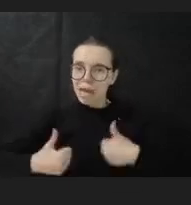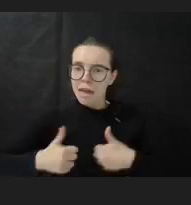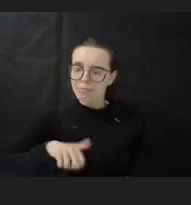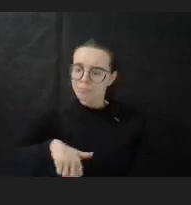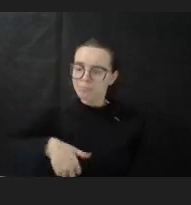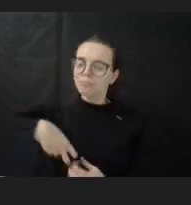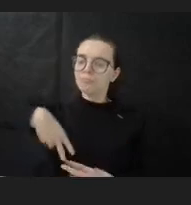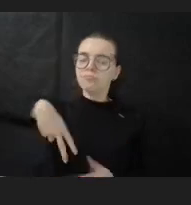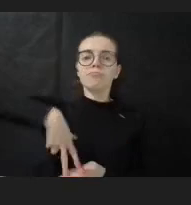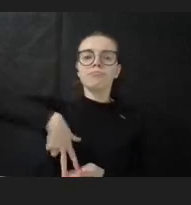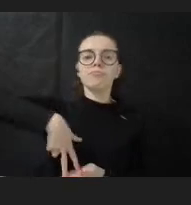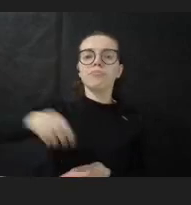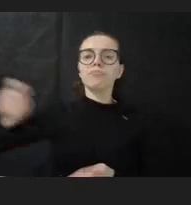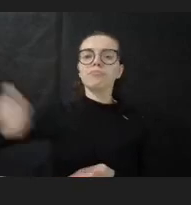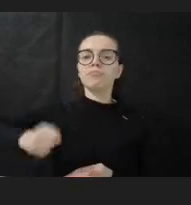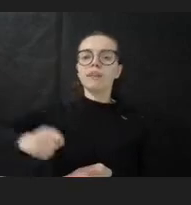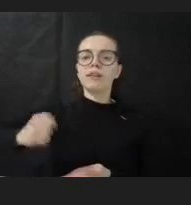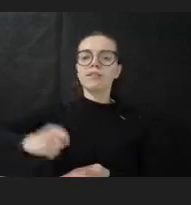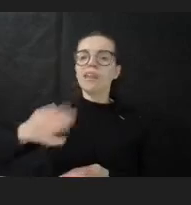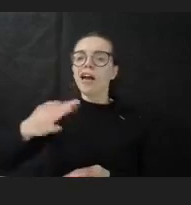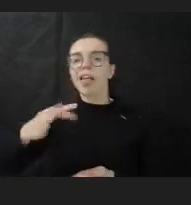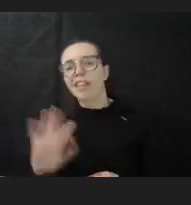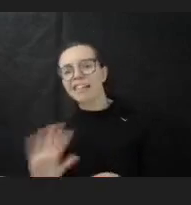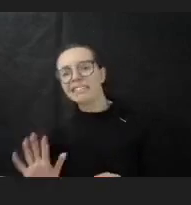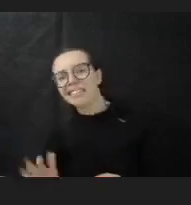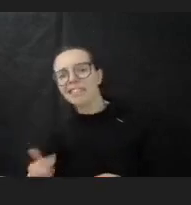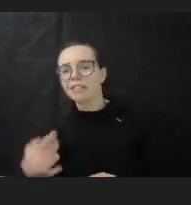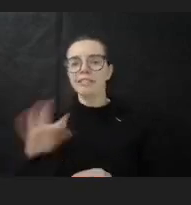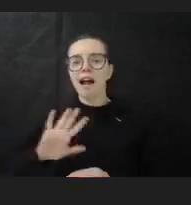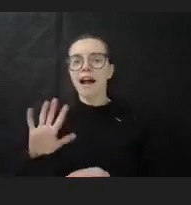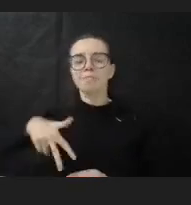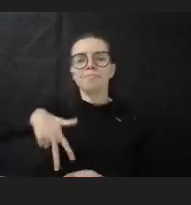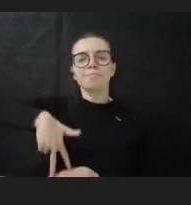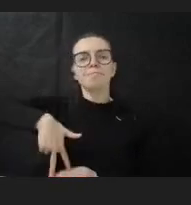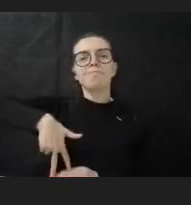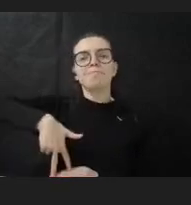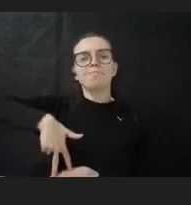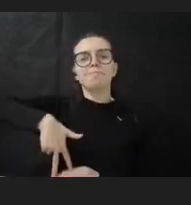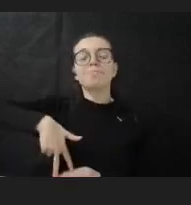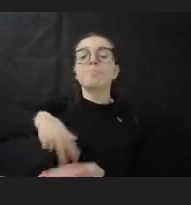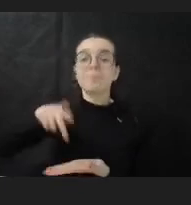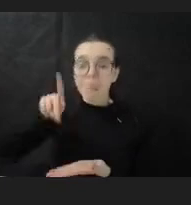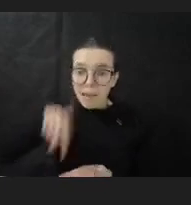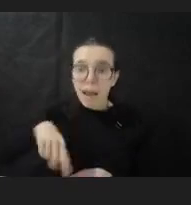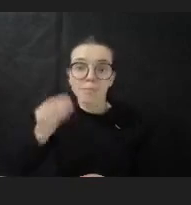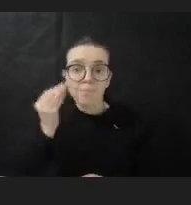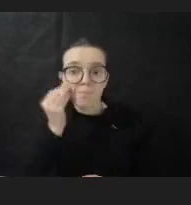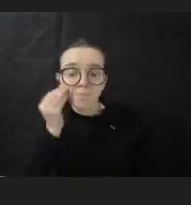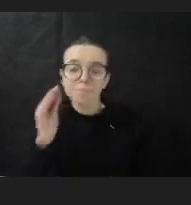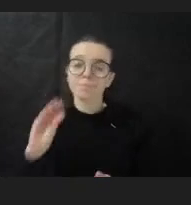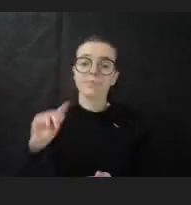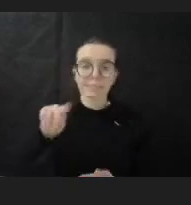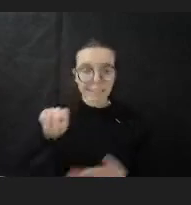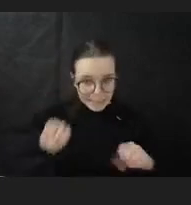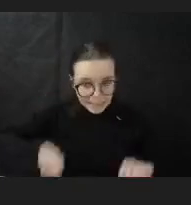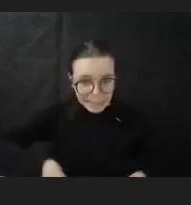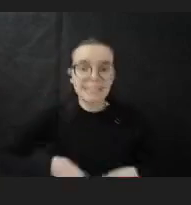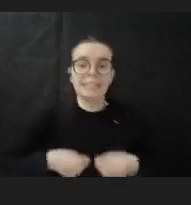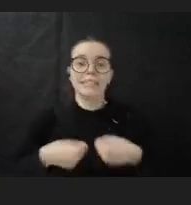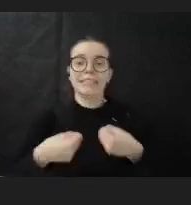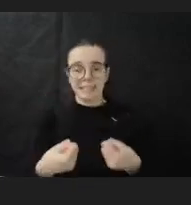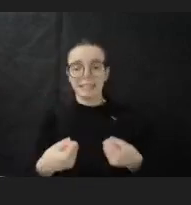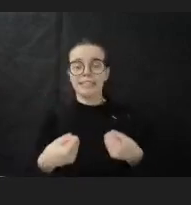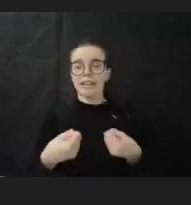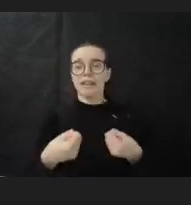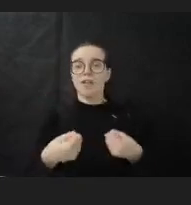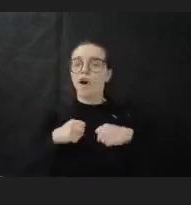do músculo de gerar força para executar um movimento ou sustentar uma postura, que